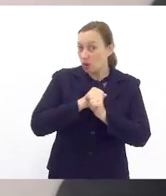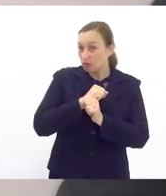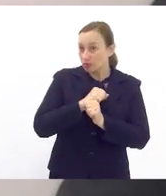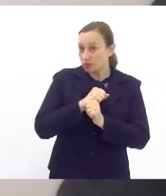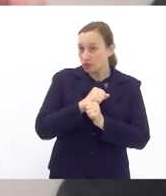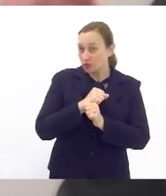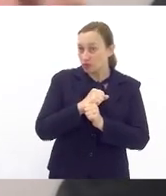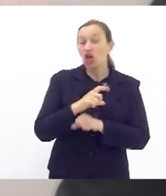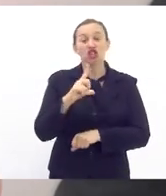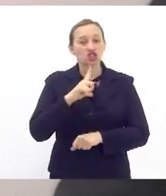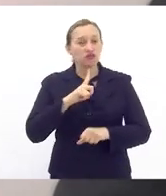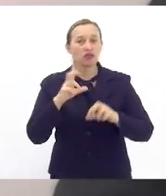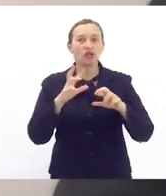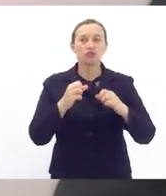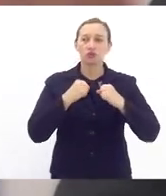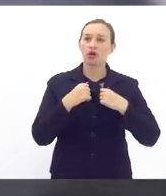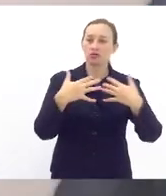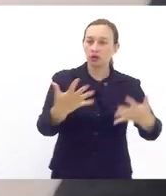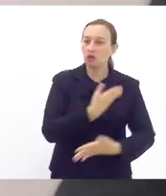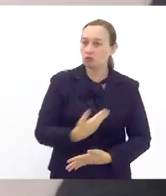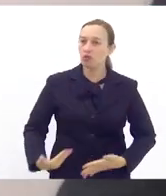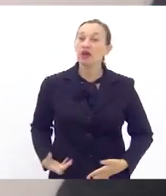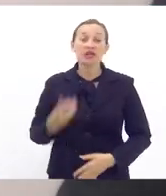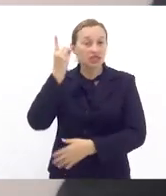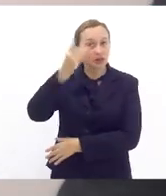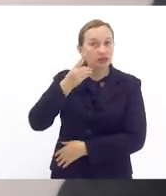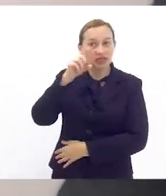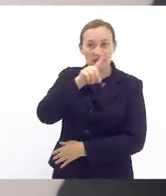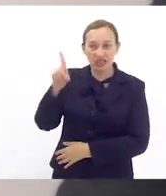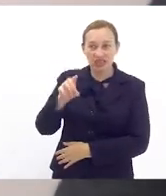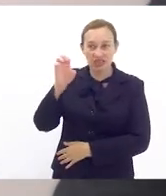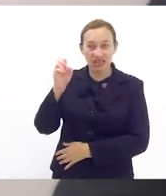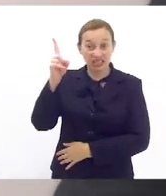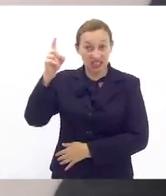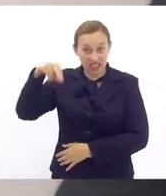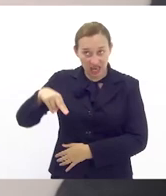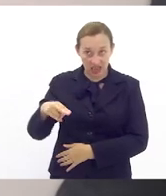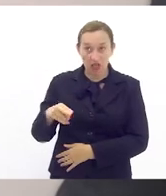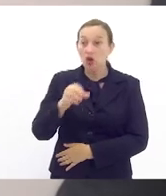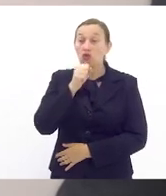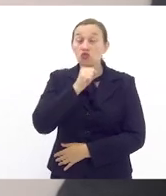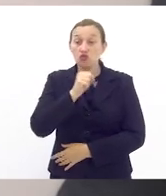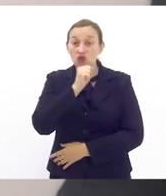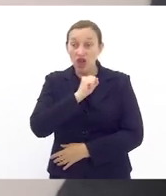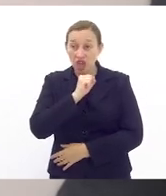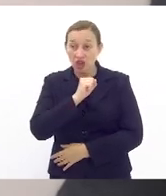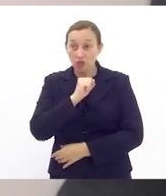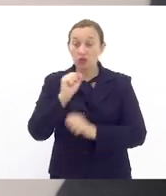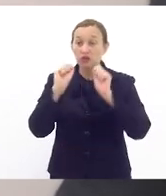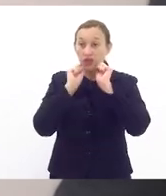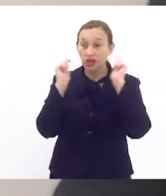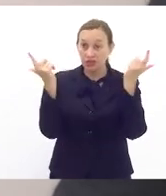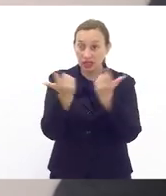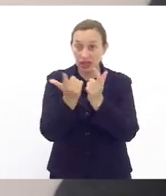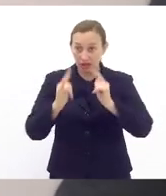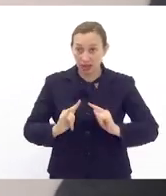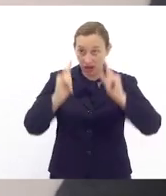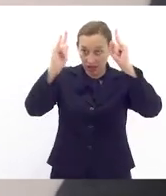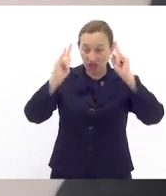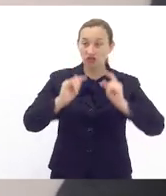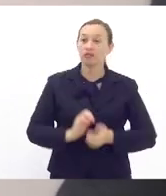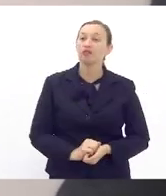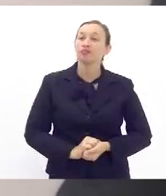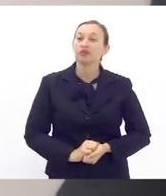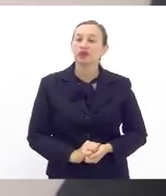tivemos uma audiência pública deputada no antigo prédio da Assembleia Legislativa e as mesmas reclamações